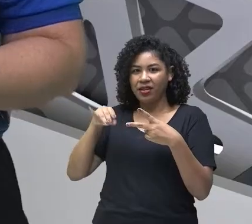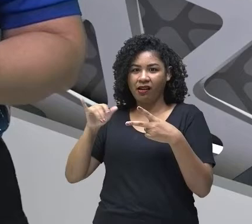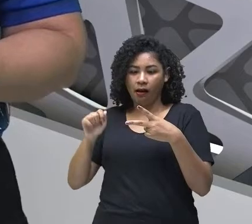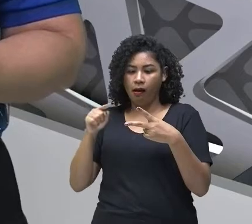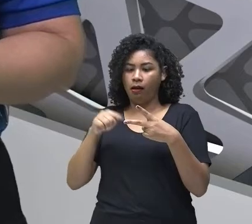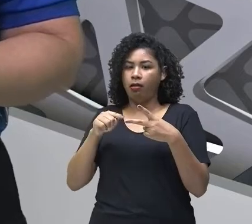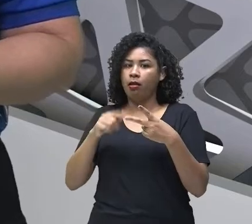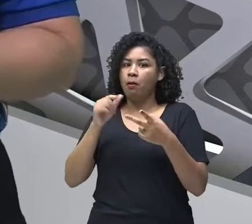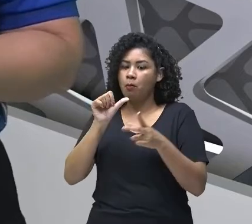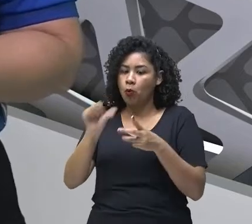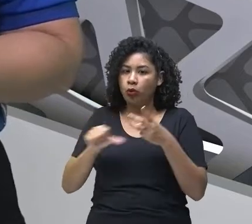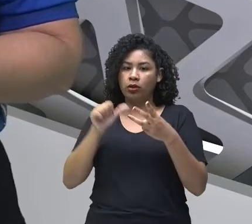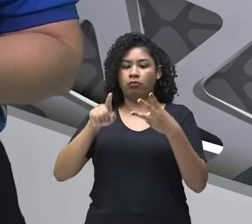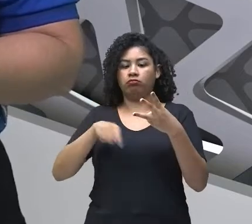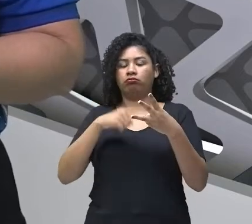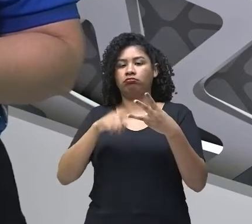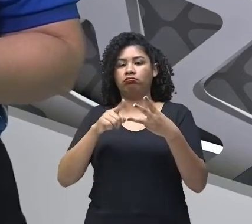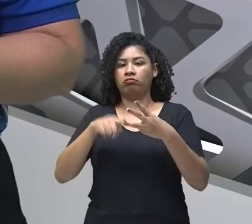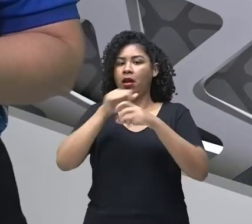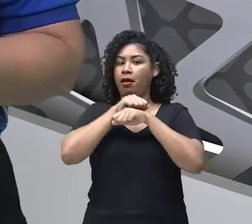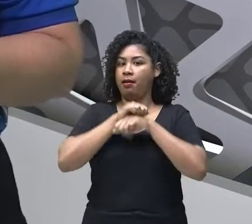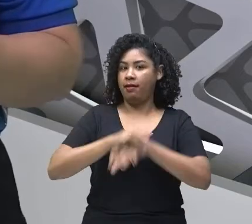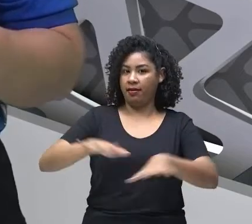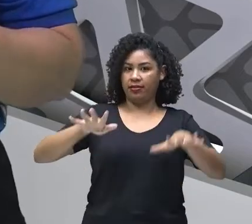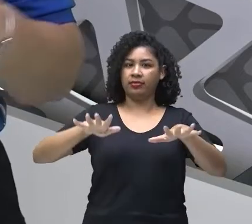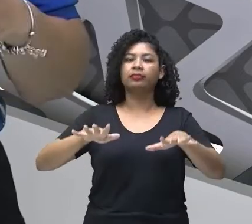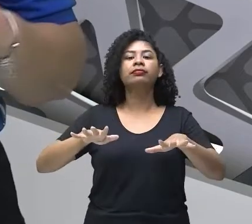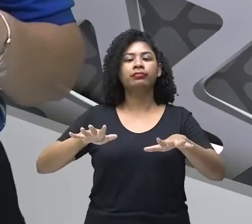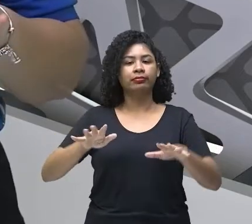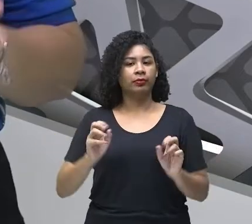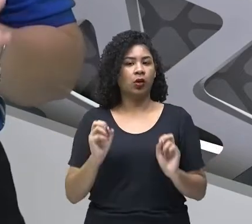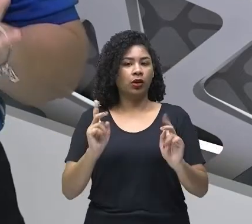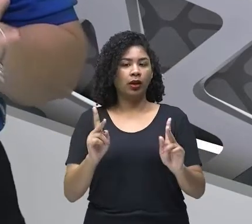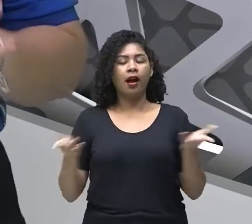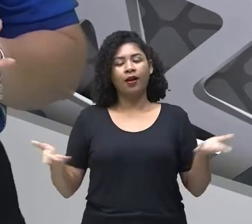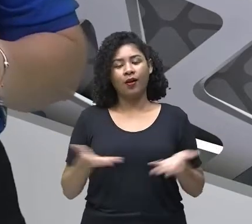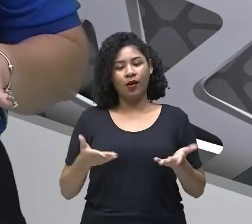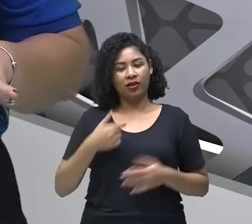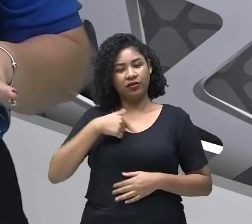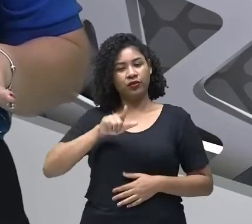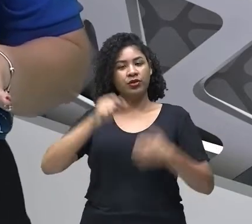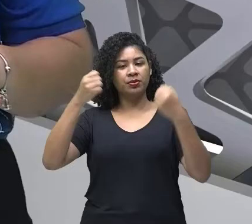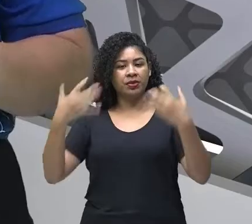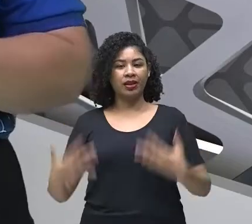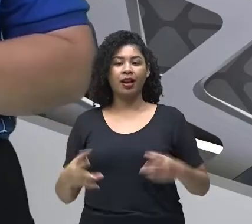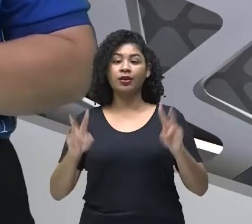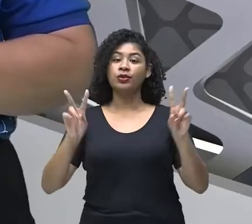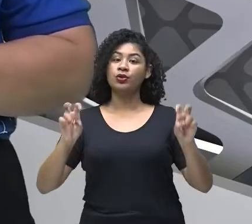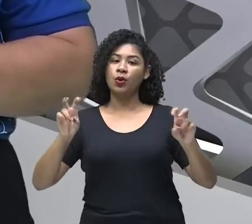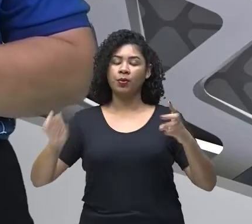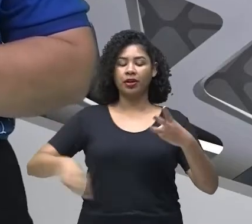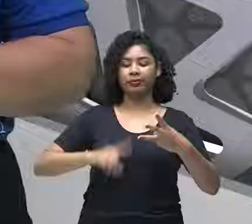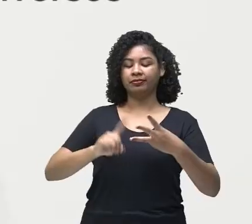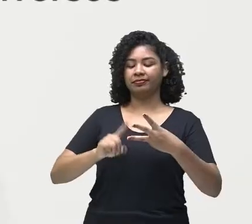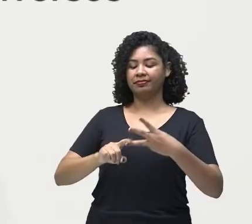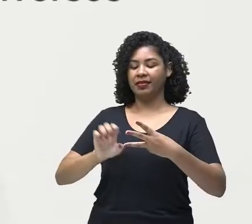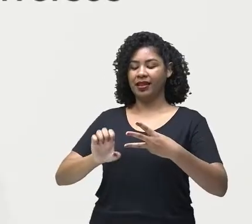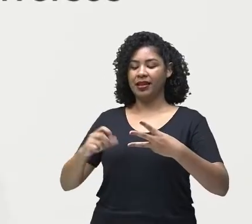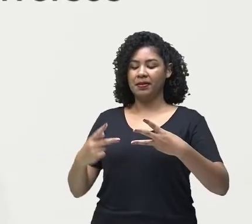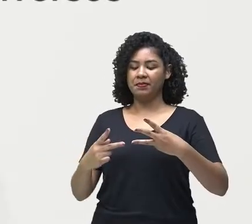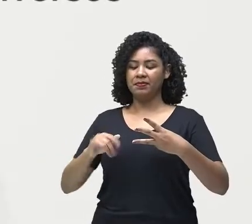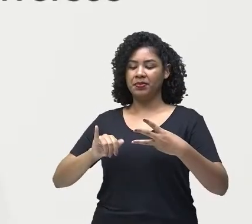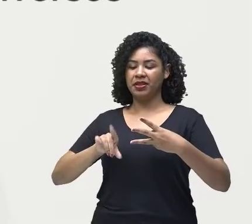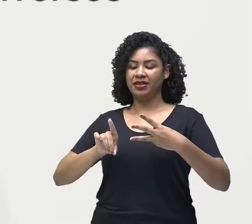epidêmica. E por isso nós vamos entender o que é uma epidemia. Acompanhem comigo a leitura.